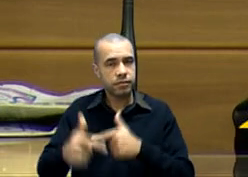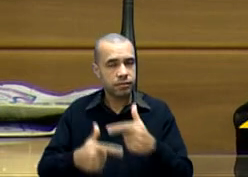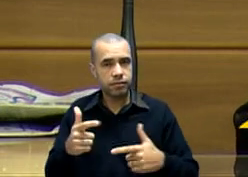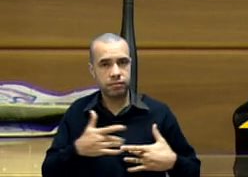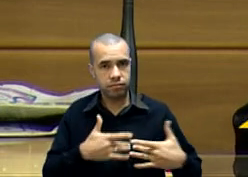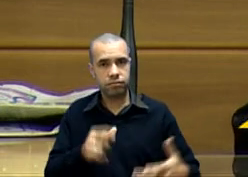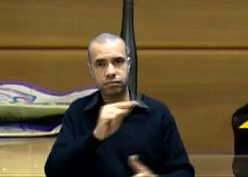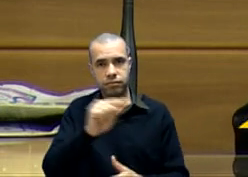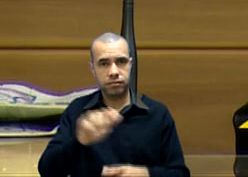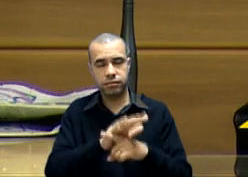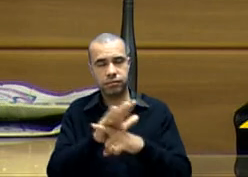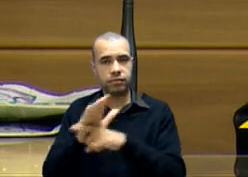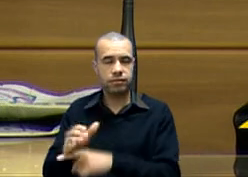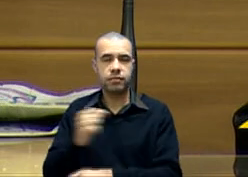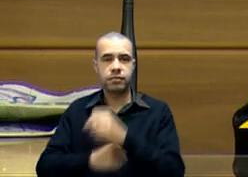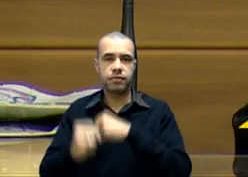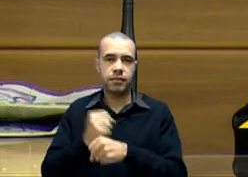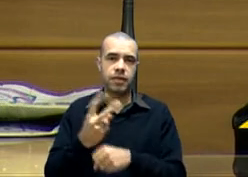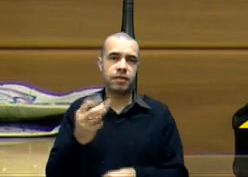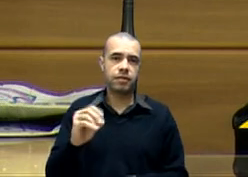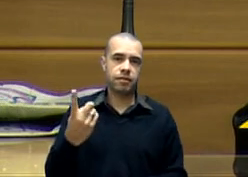2019. Protocolo número